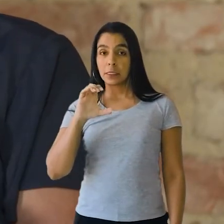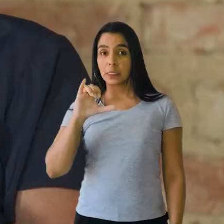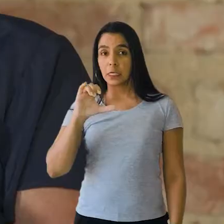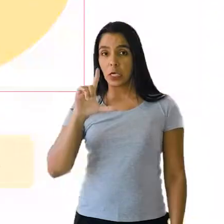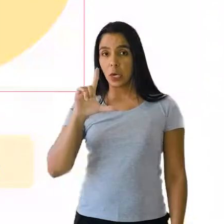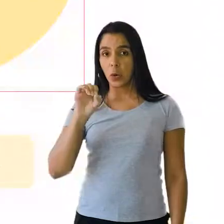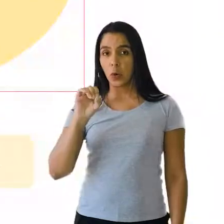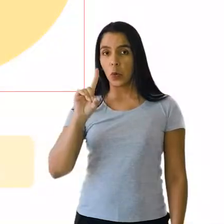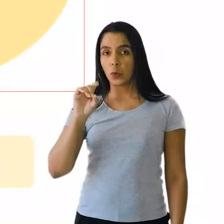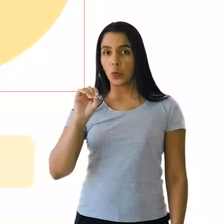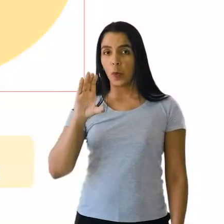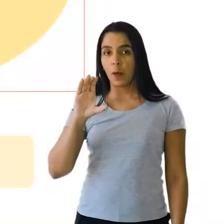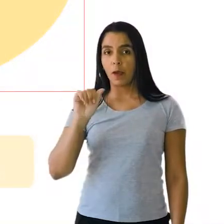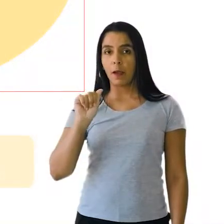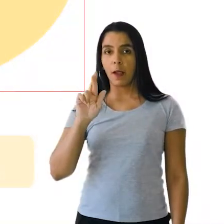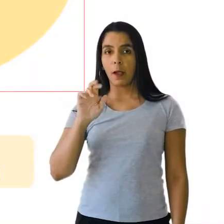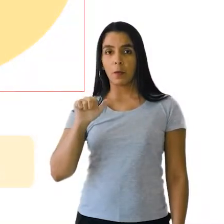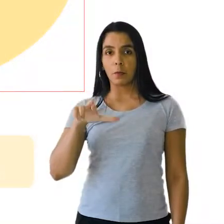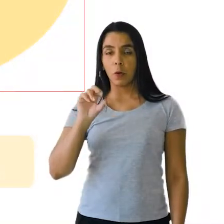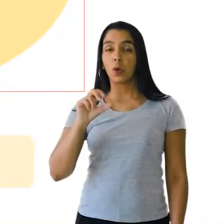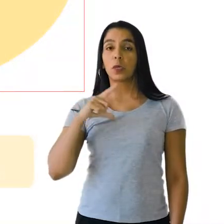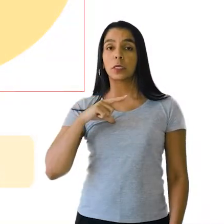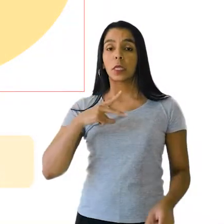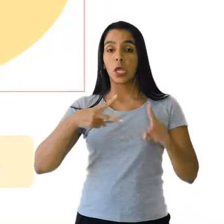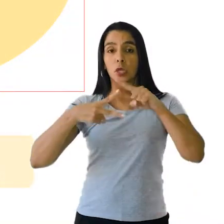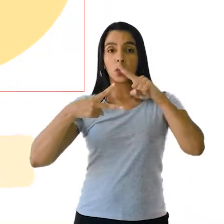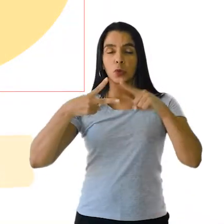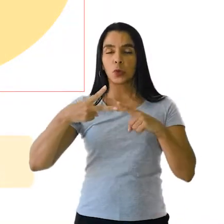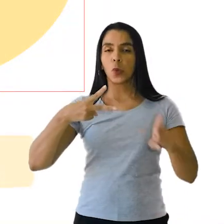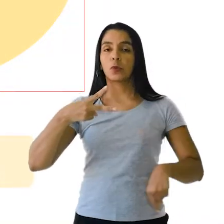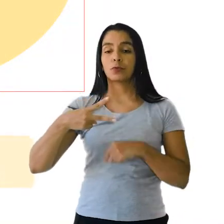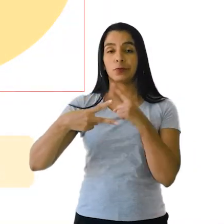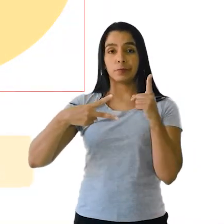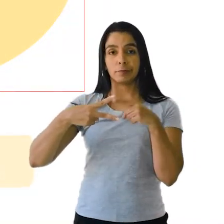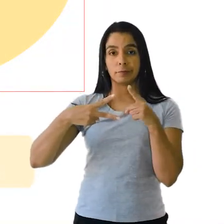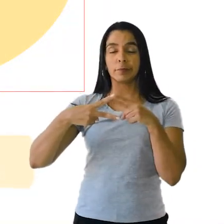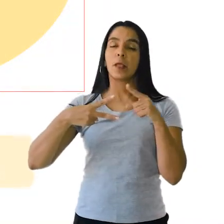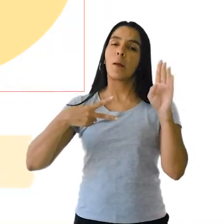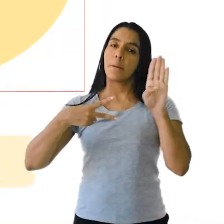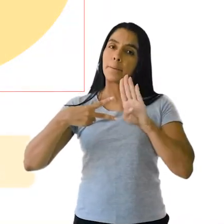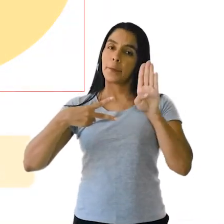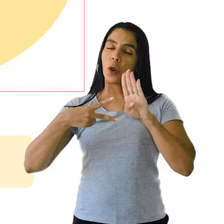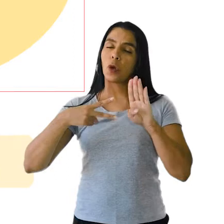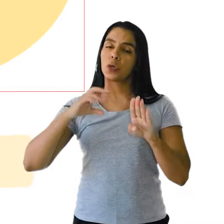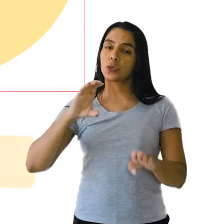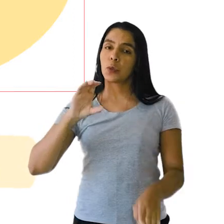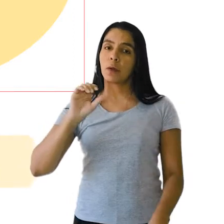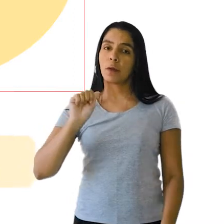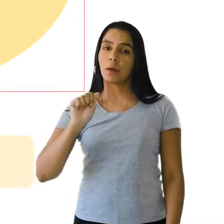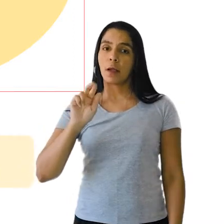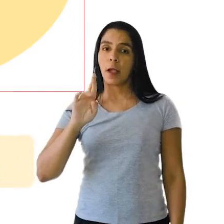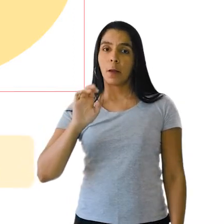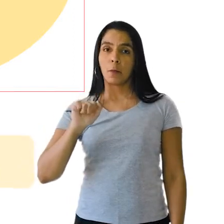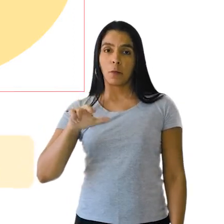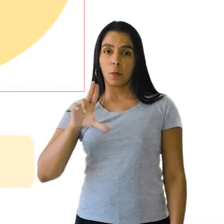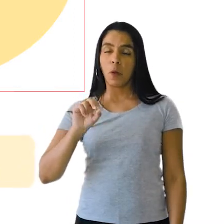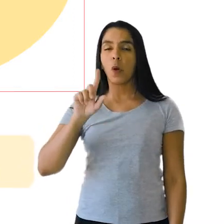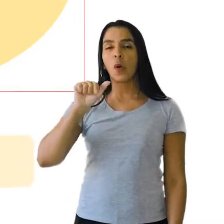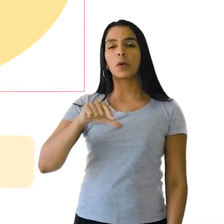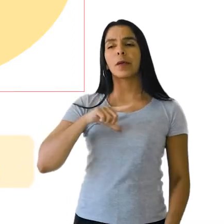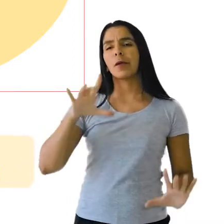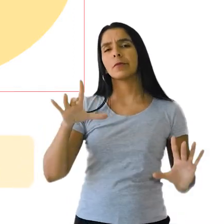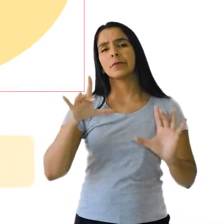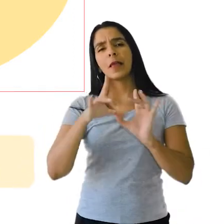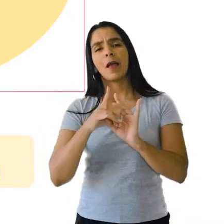do carbono, né? O ciclo do carbono, ele se divide em duas escalas: na escala do ciclo biológico